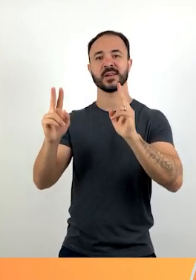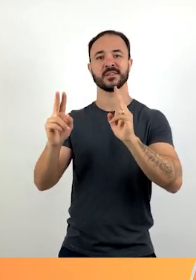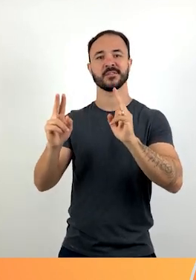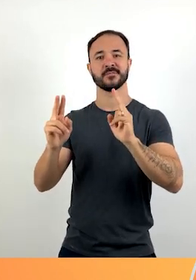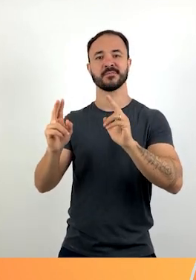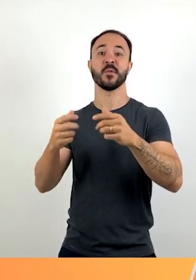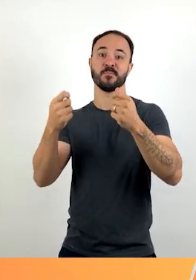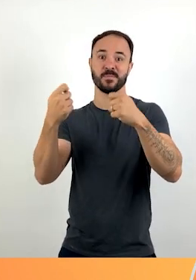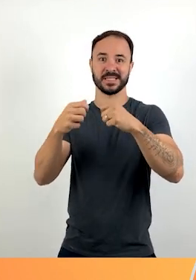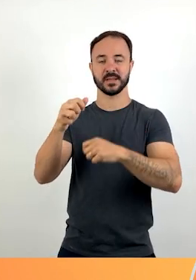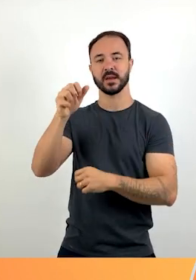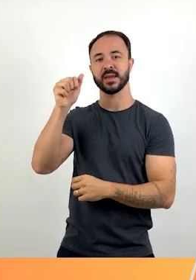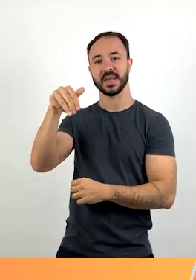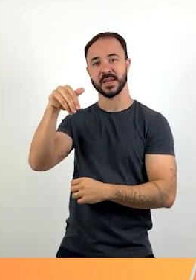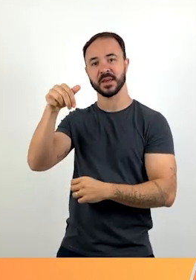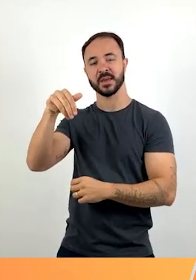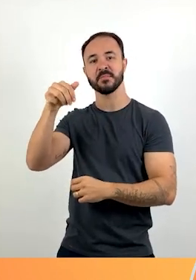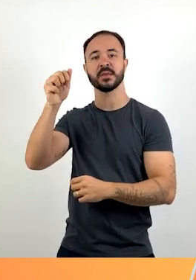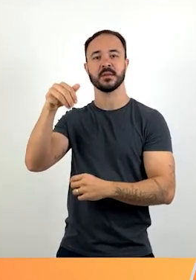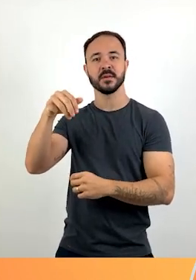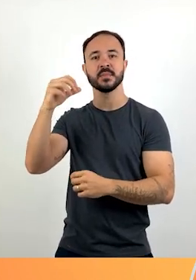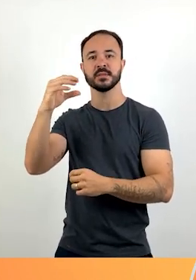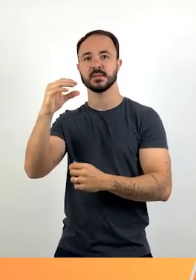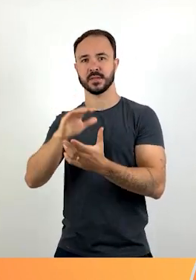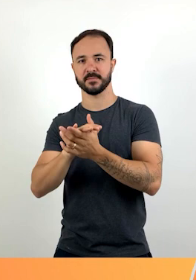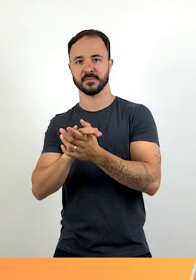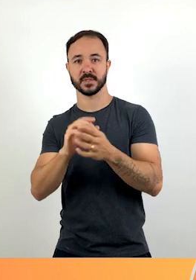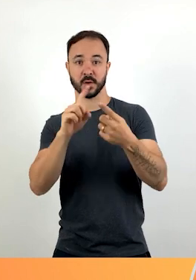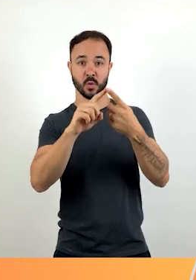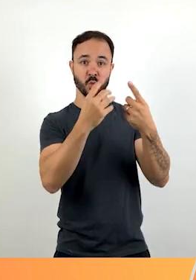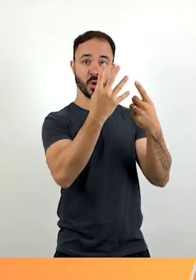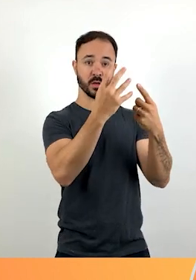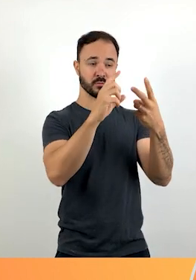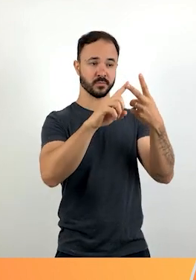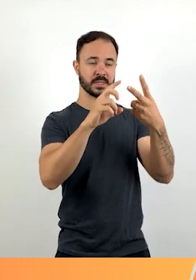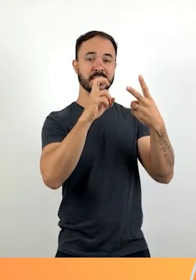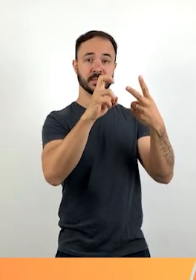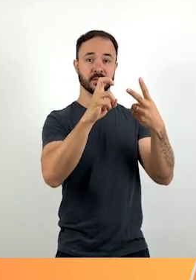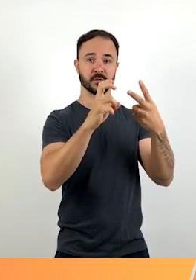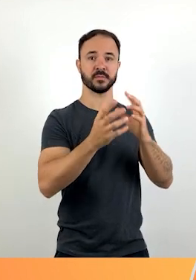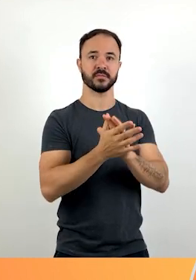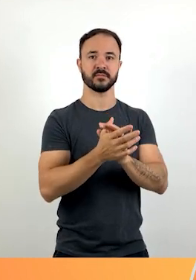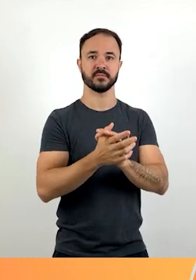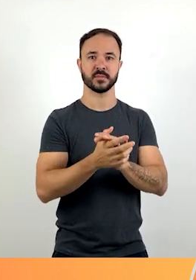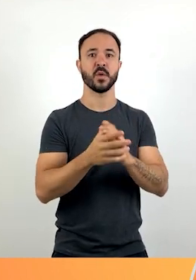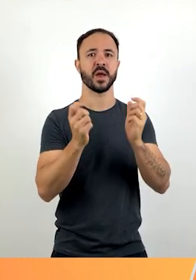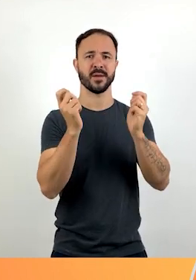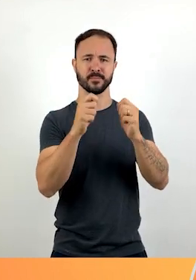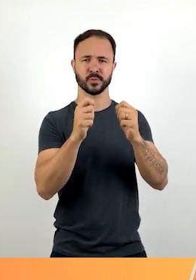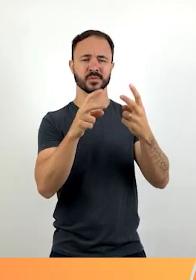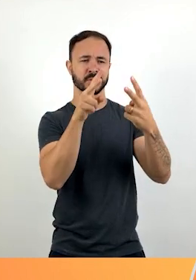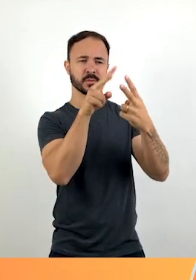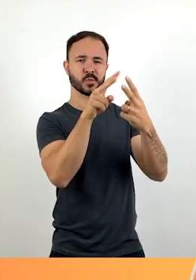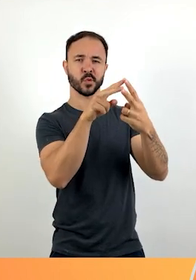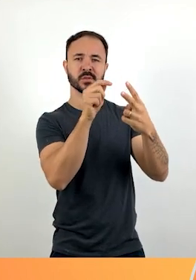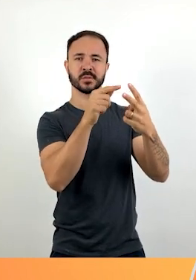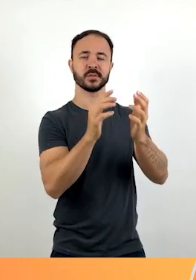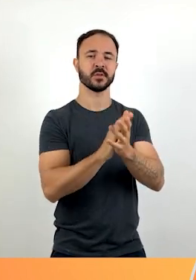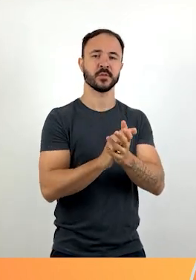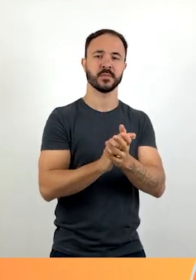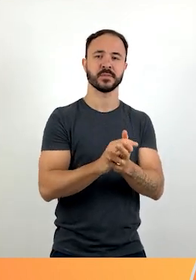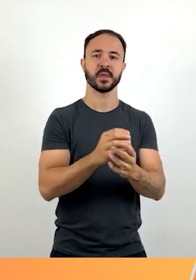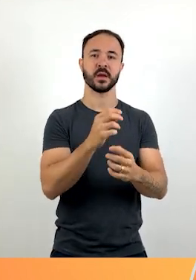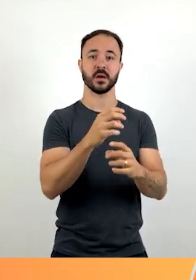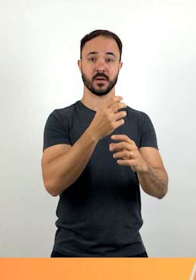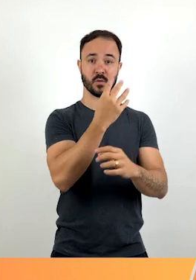e 5. Então, se eu fizer um MMC de 4 e 5, 5 é primo. Então, basta multiplicar o 5 vezes o